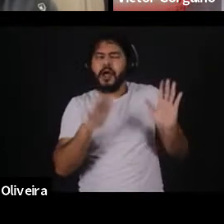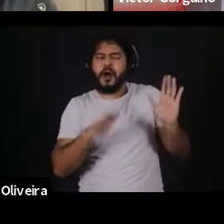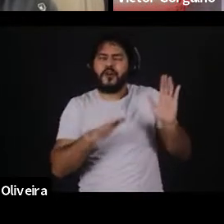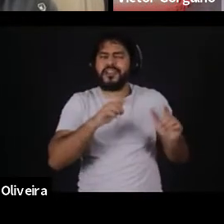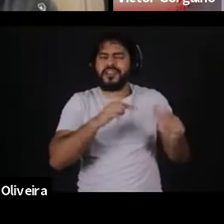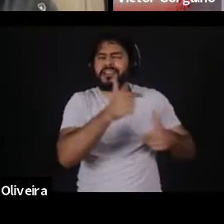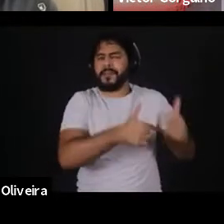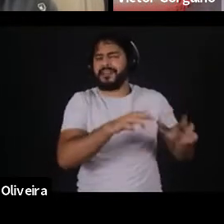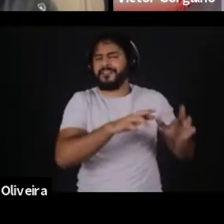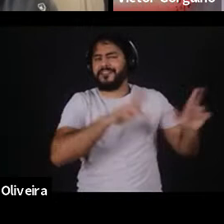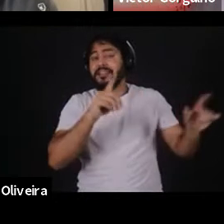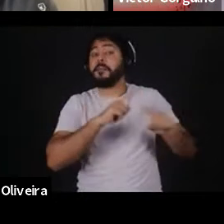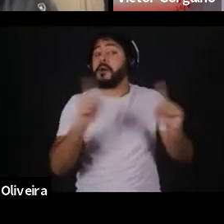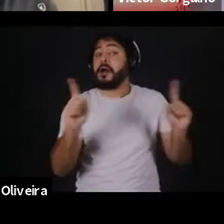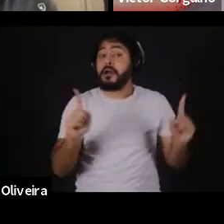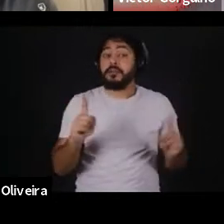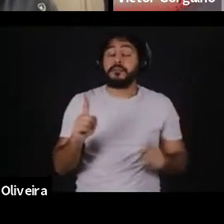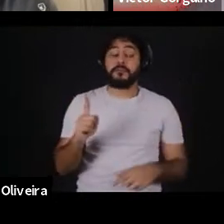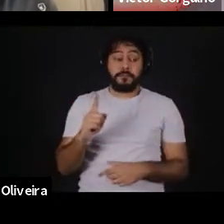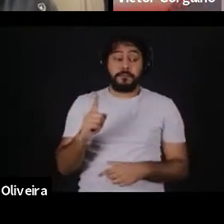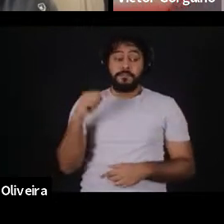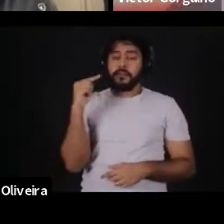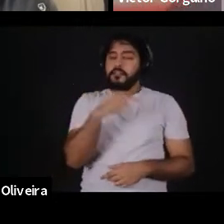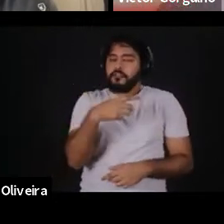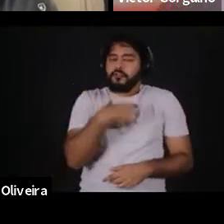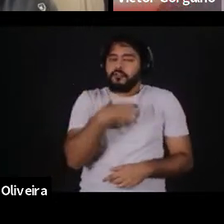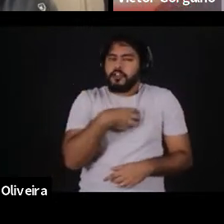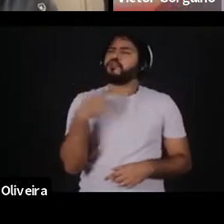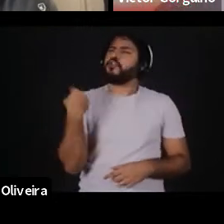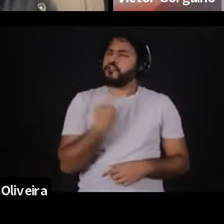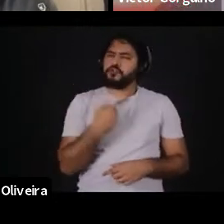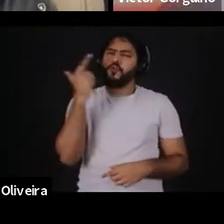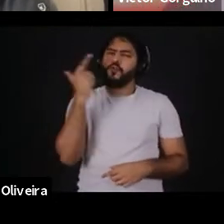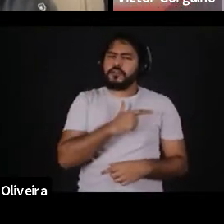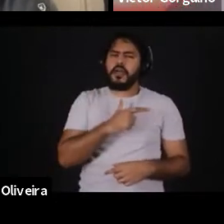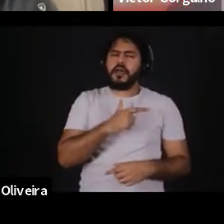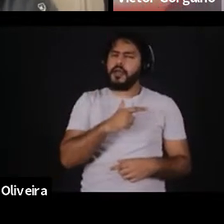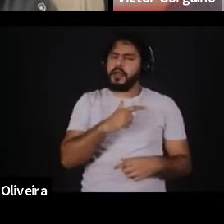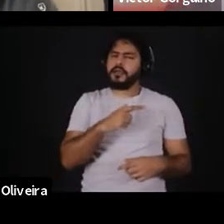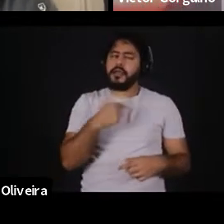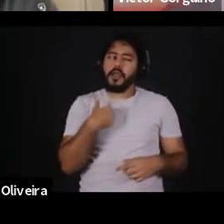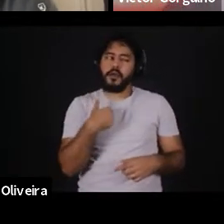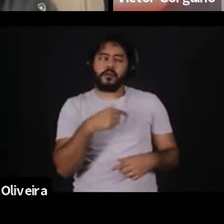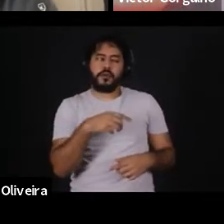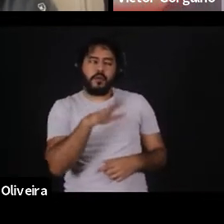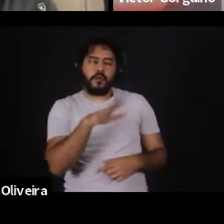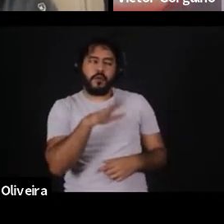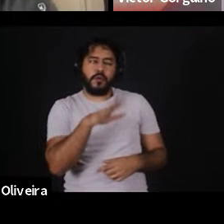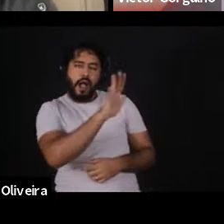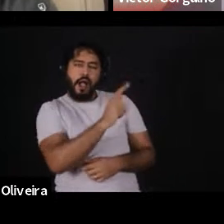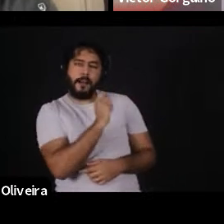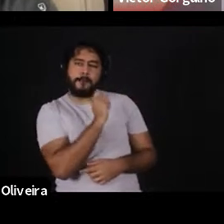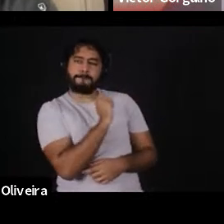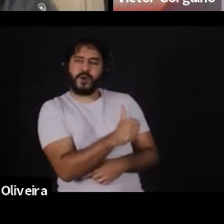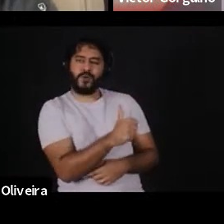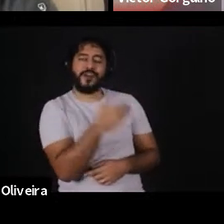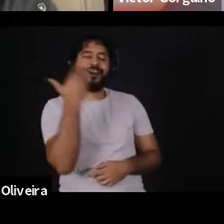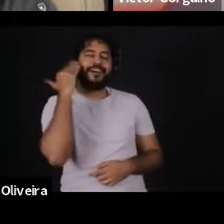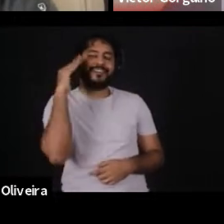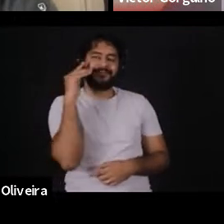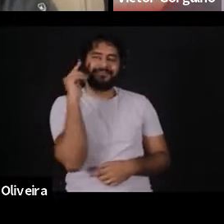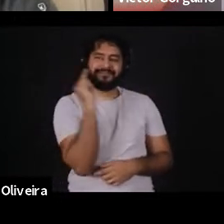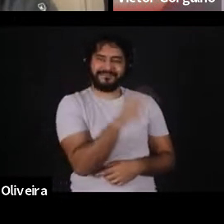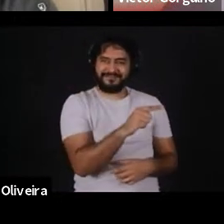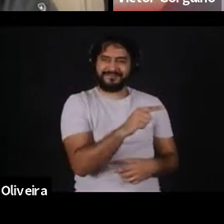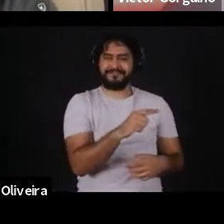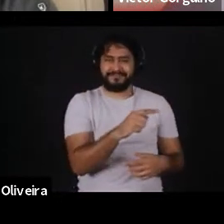a gente consegue se comunicar antes mesmo de qualquer som sair e dar certo,